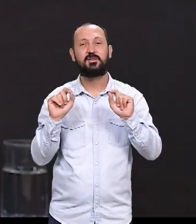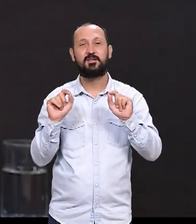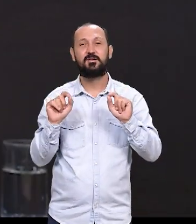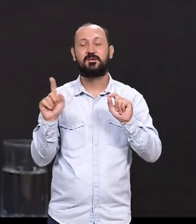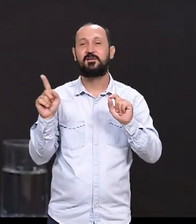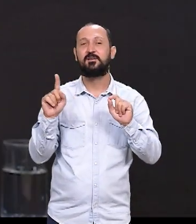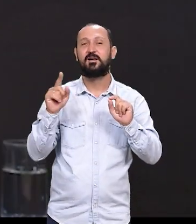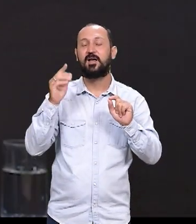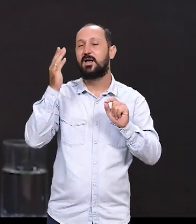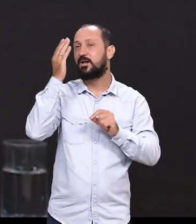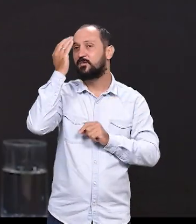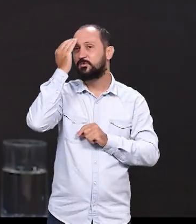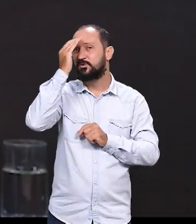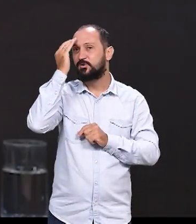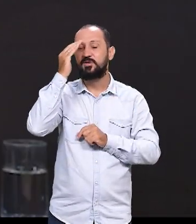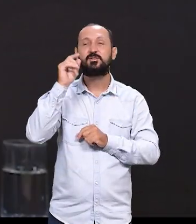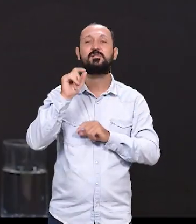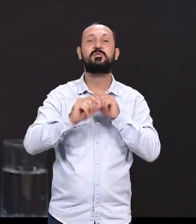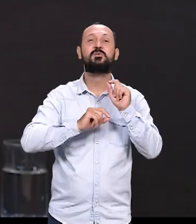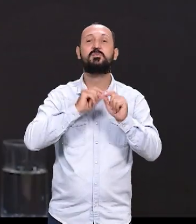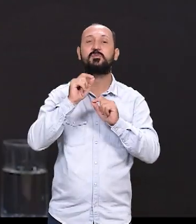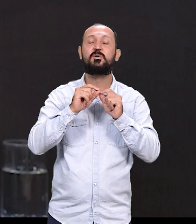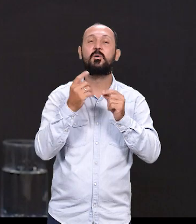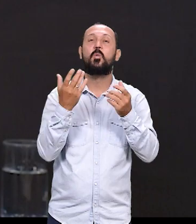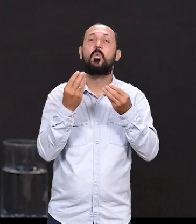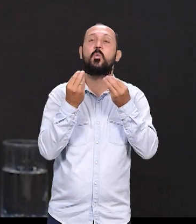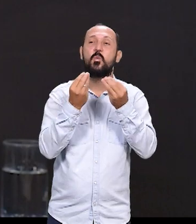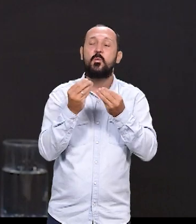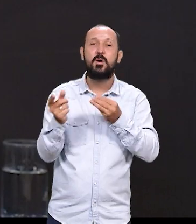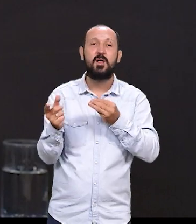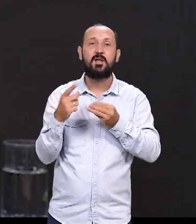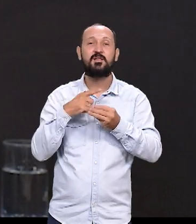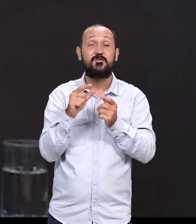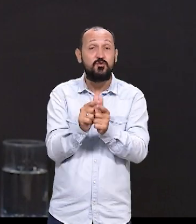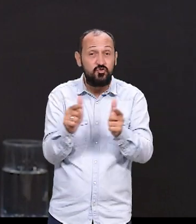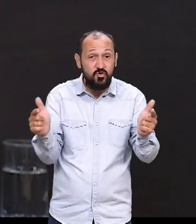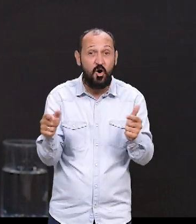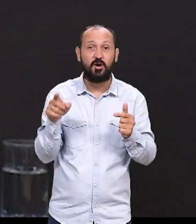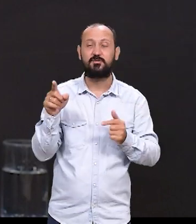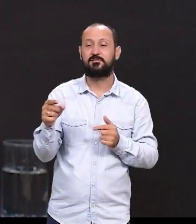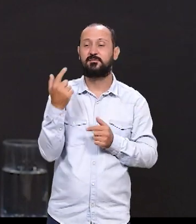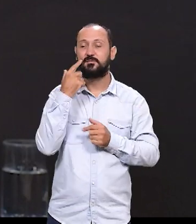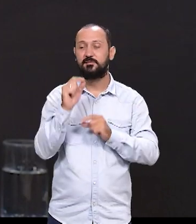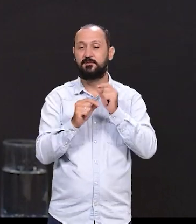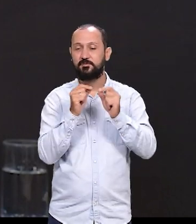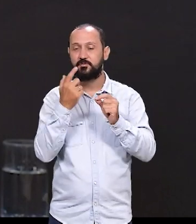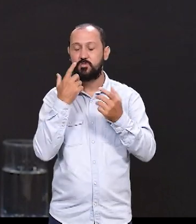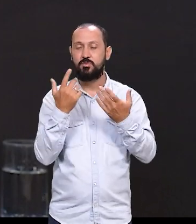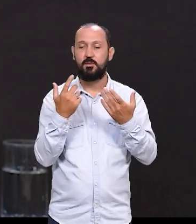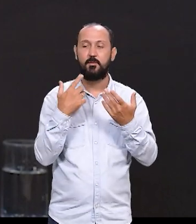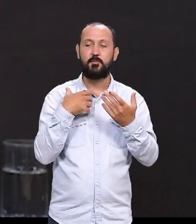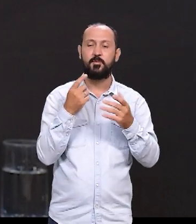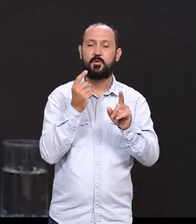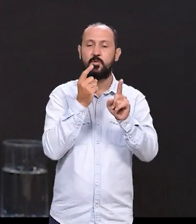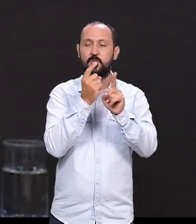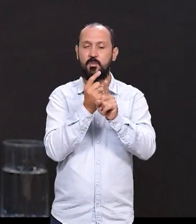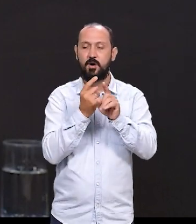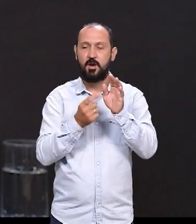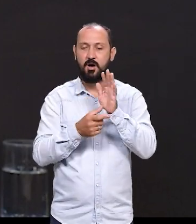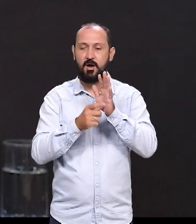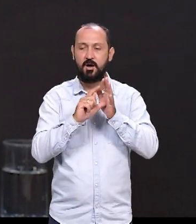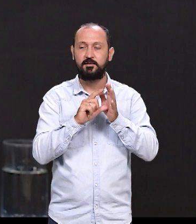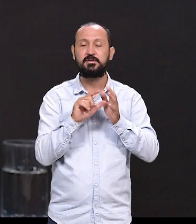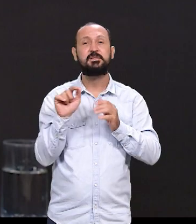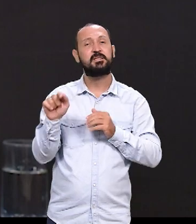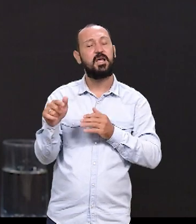entendi que ela não tava tendo ciência do tamanho do quão ela foi agraciada por um